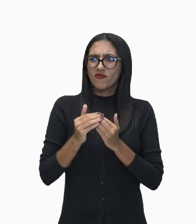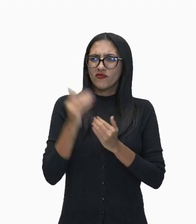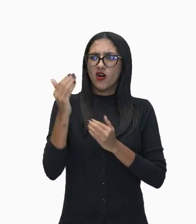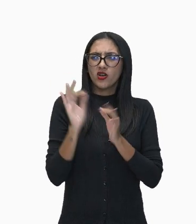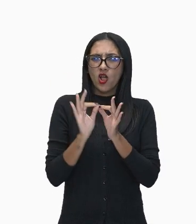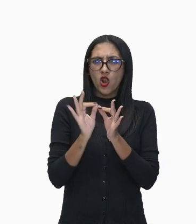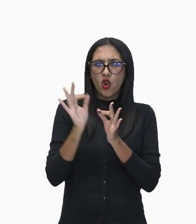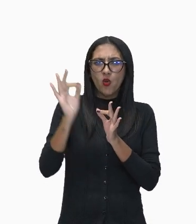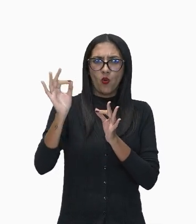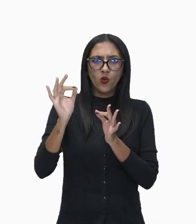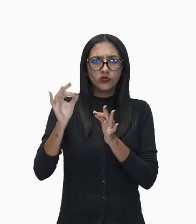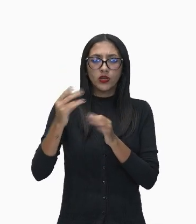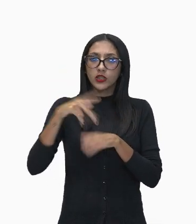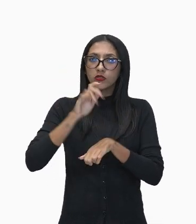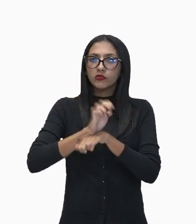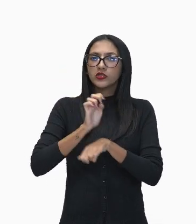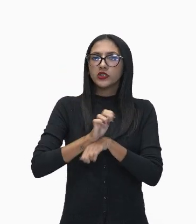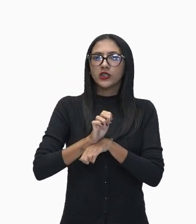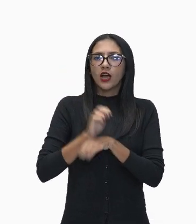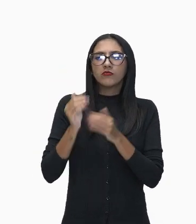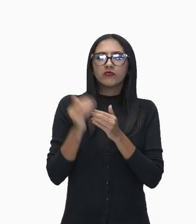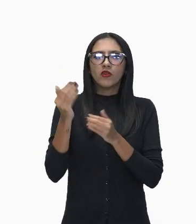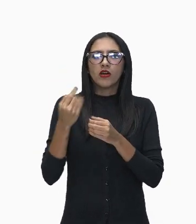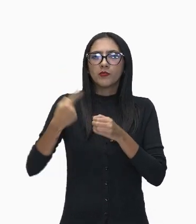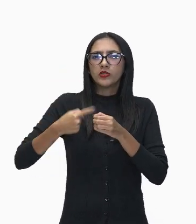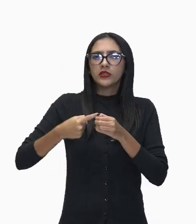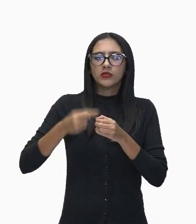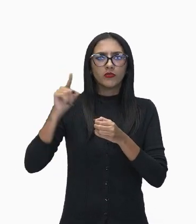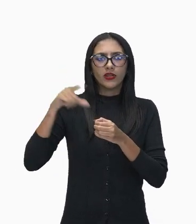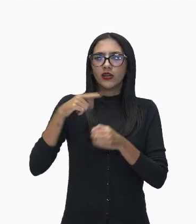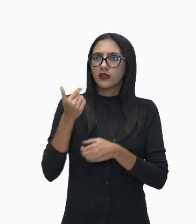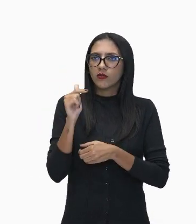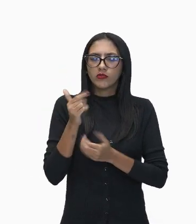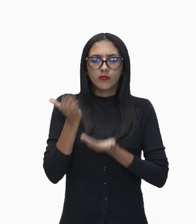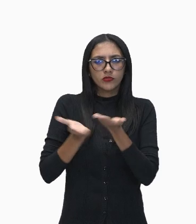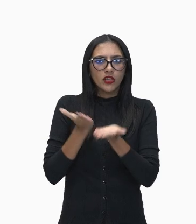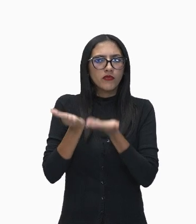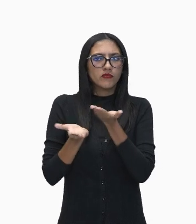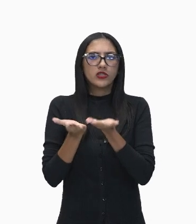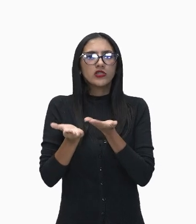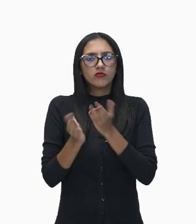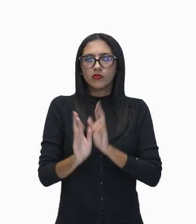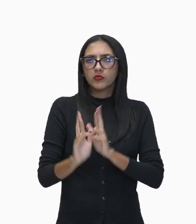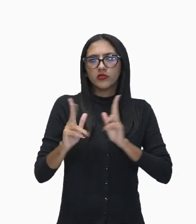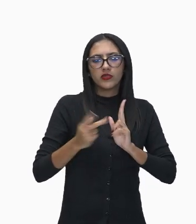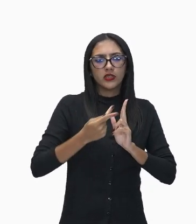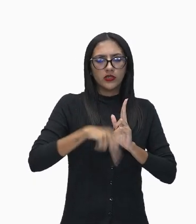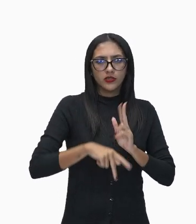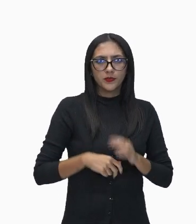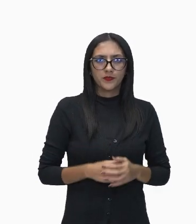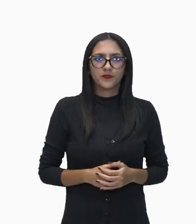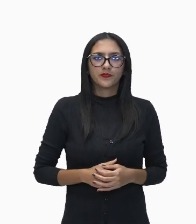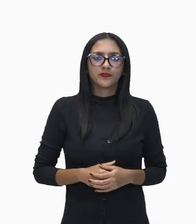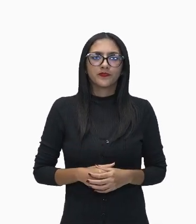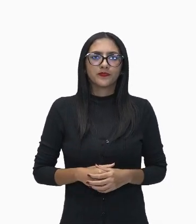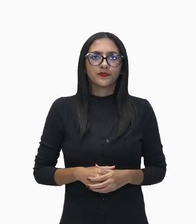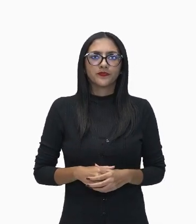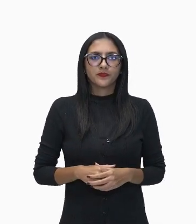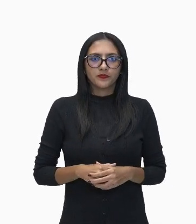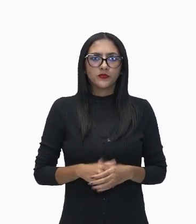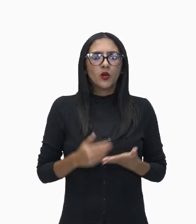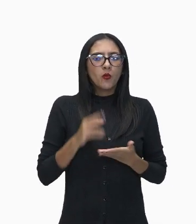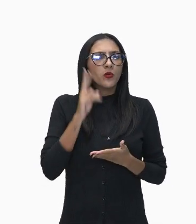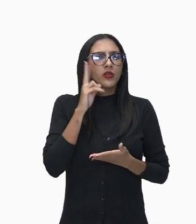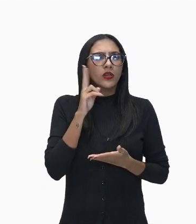dentro do estado, não tem os mesmos serviços especializados que há aqui. Até bem pouco tempo atrás, eu me